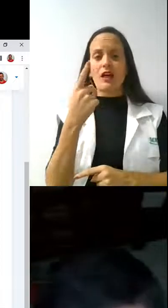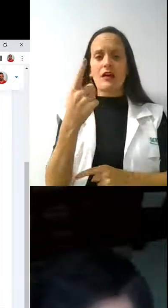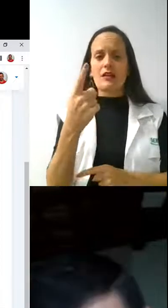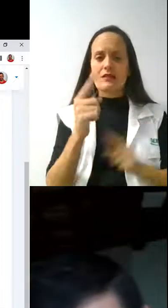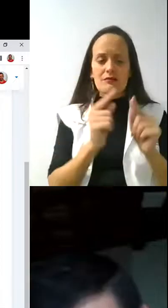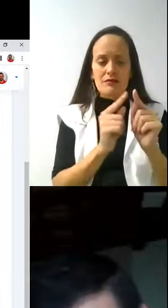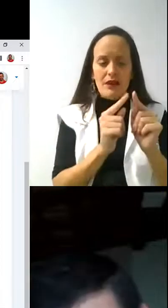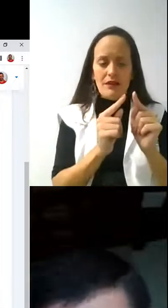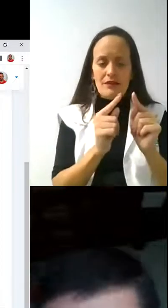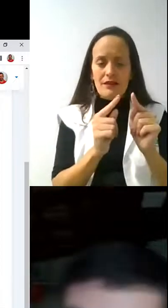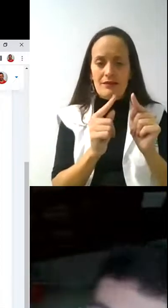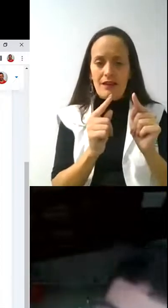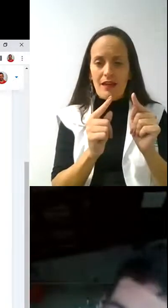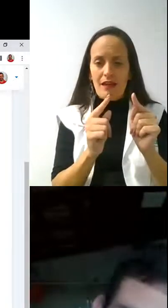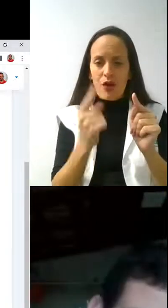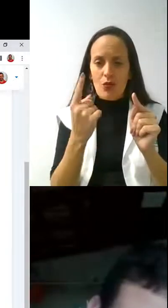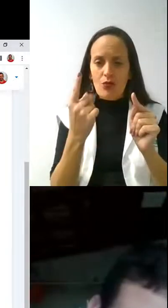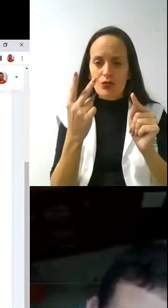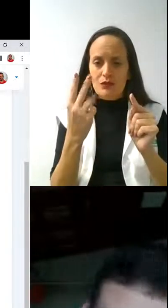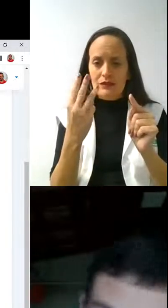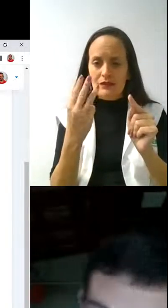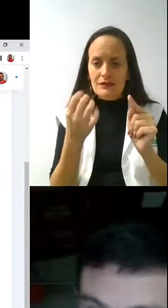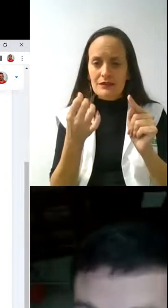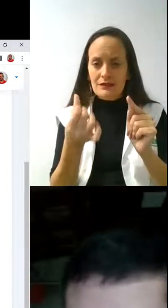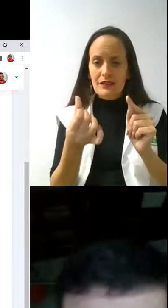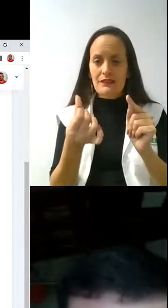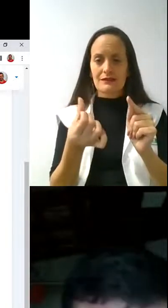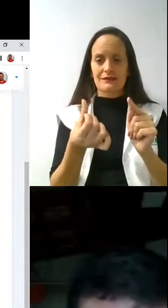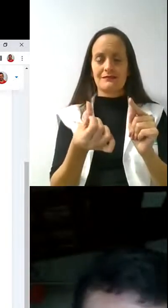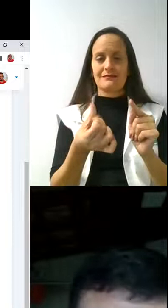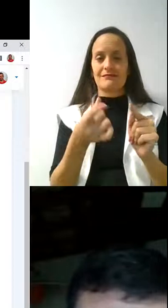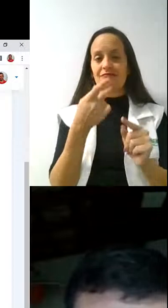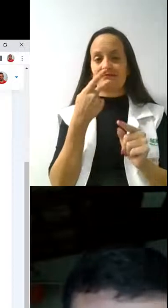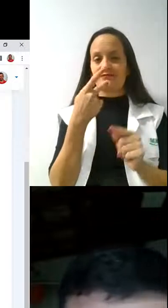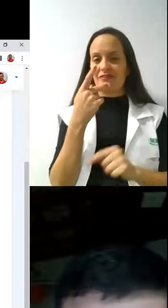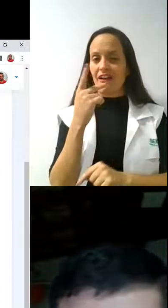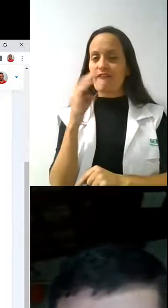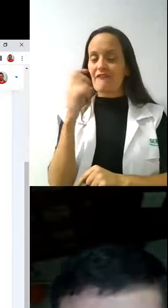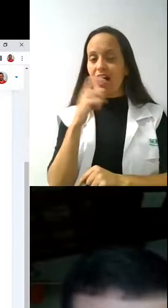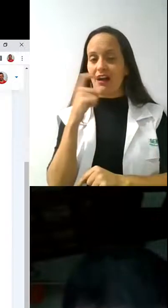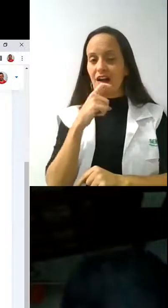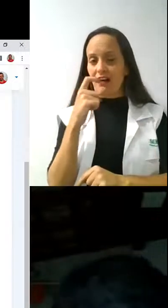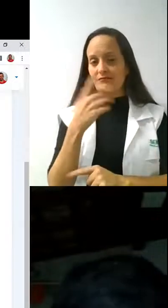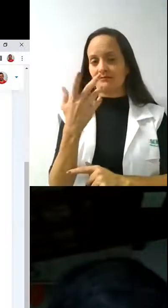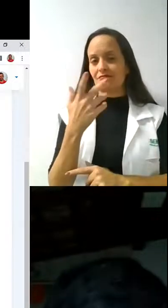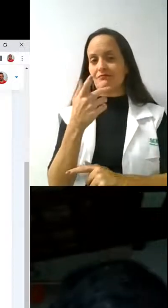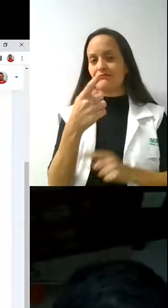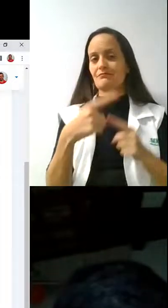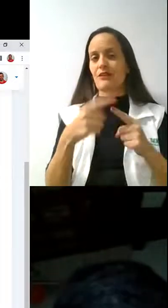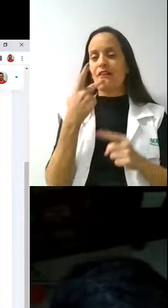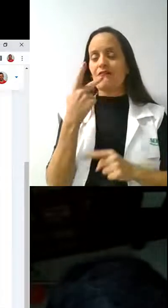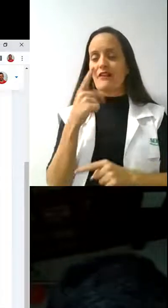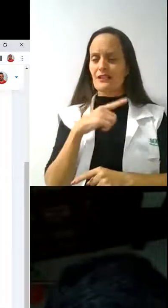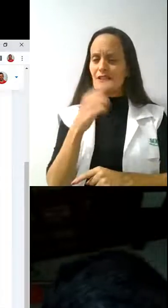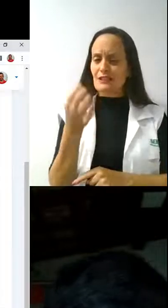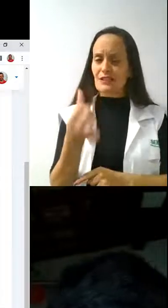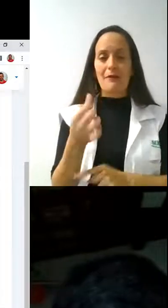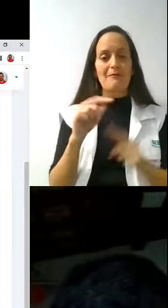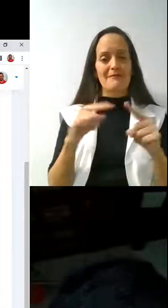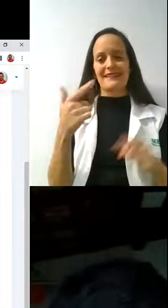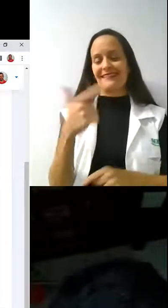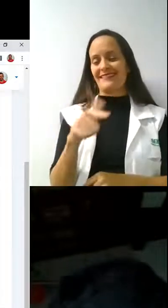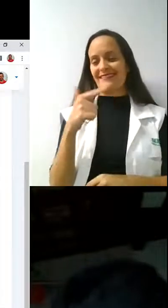verdade, é 6 escalas, né? Então, aqui, ó, é falso, né? Porque ele possui 6. Então, assim, estou dando as dicas